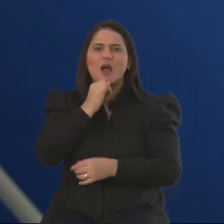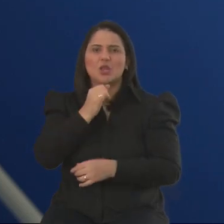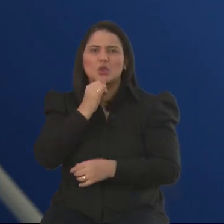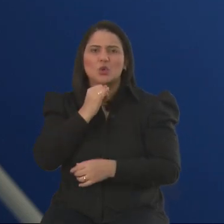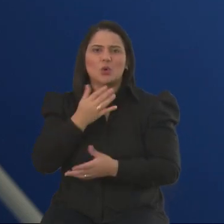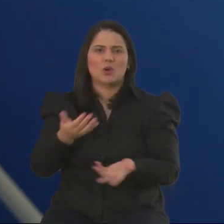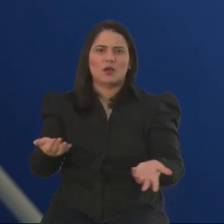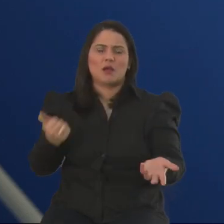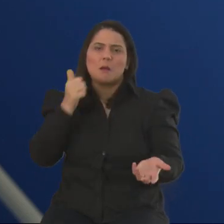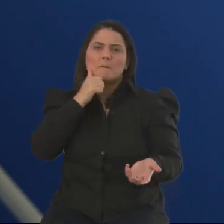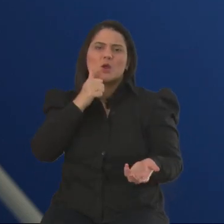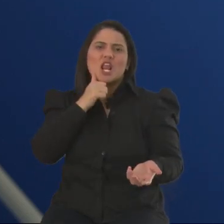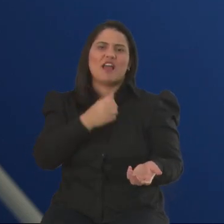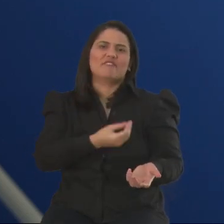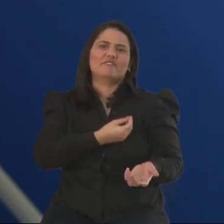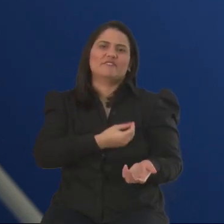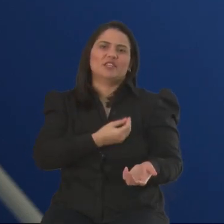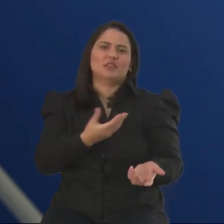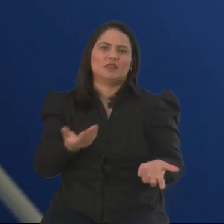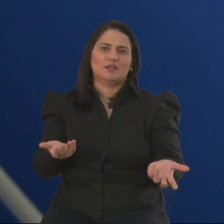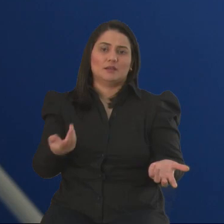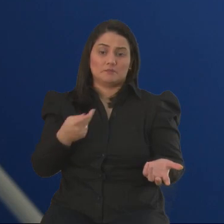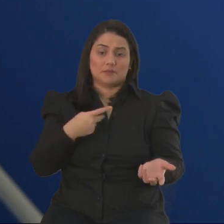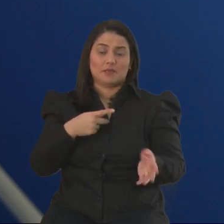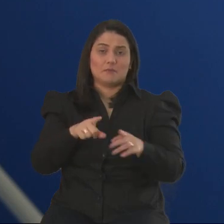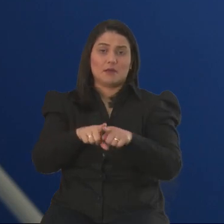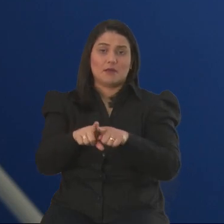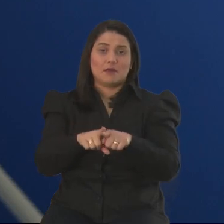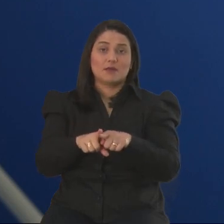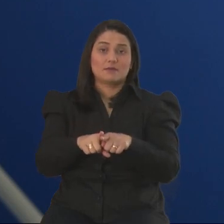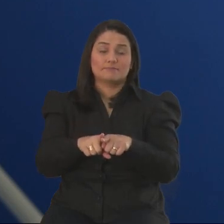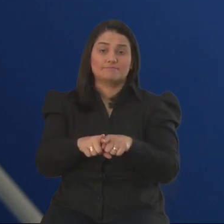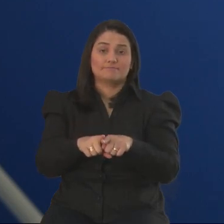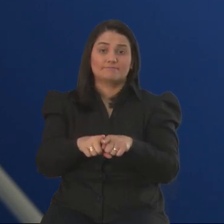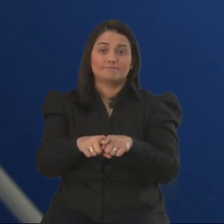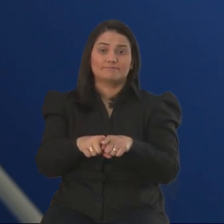da vida, minha irmã.